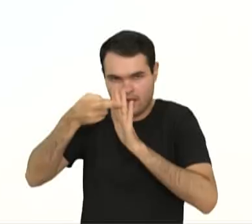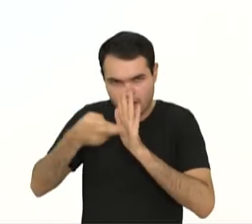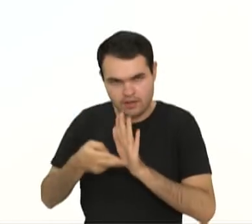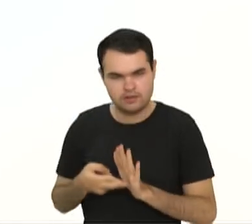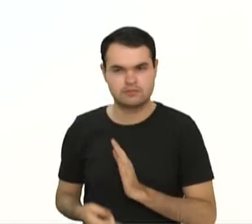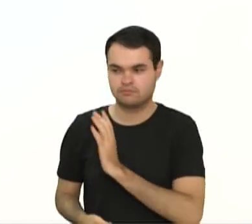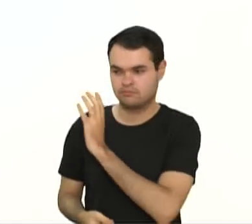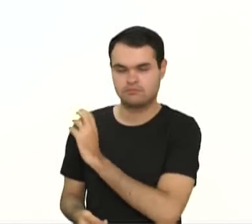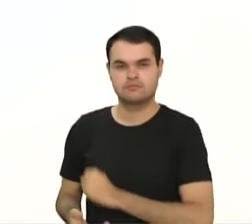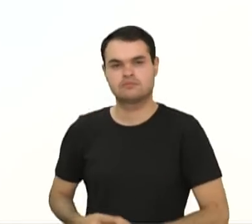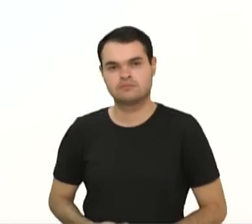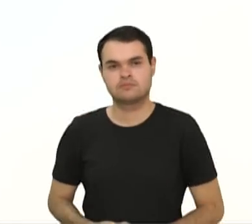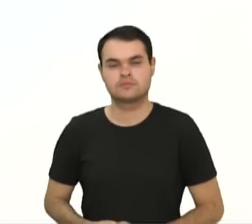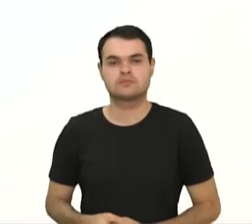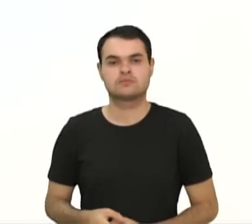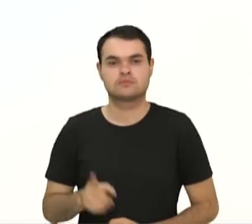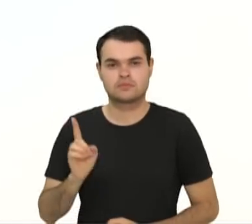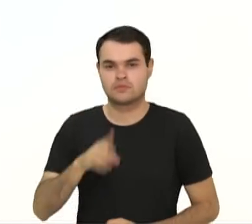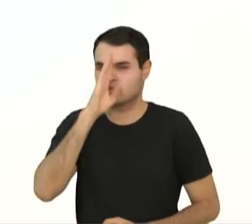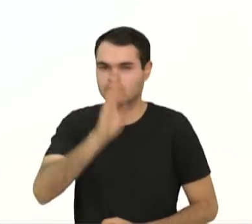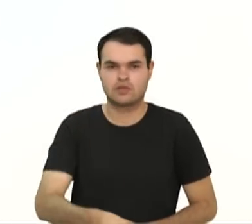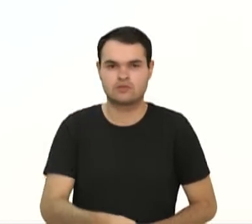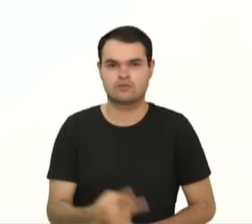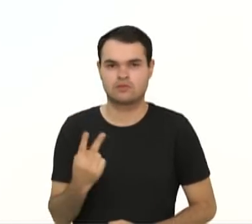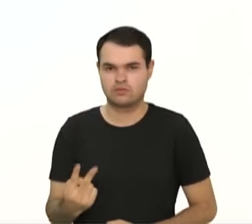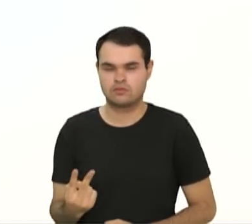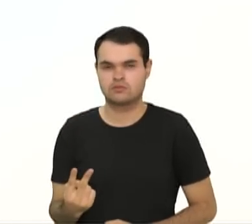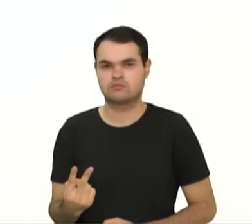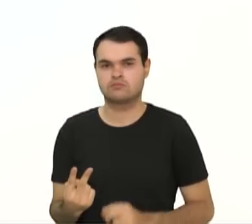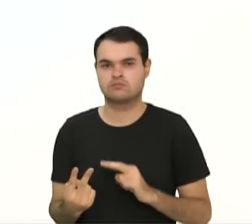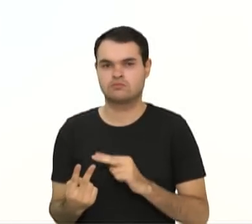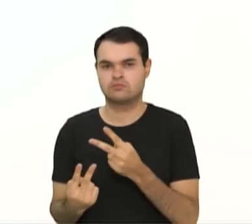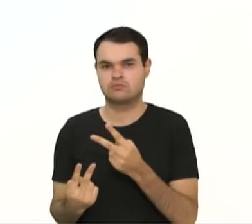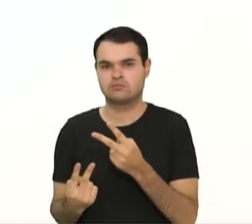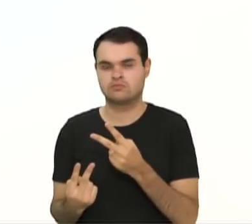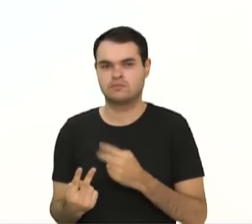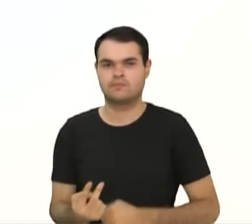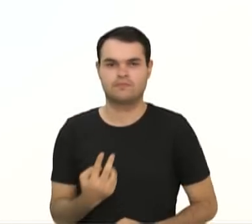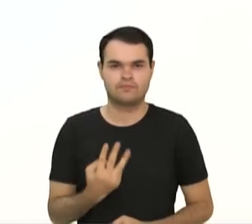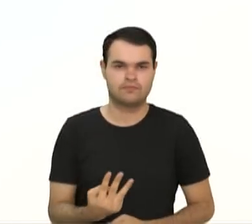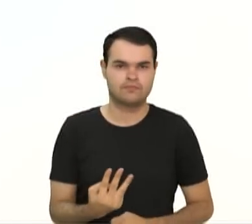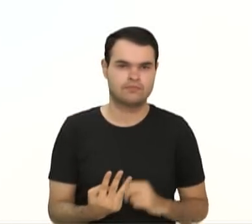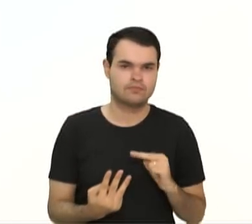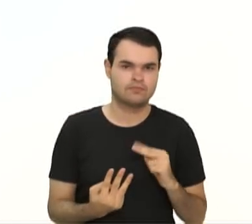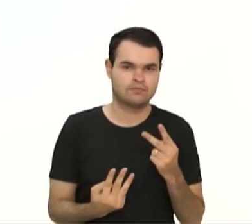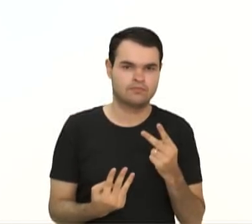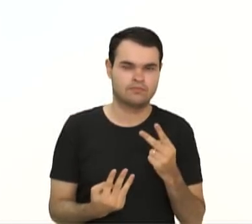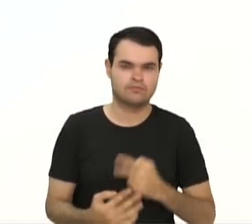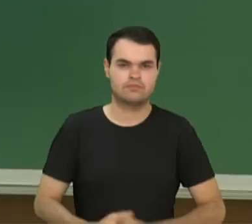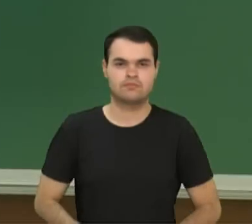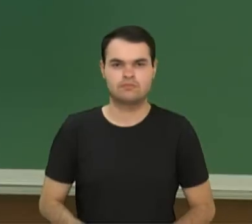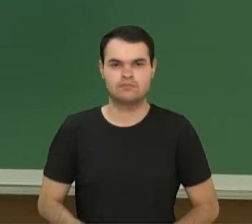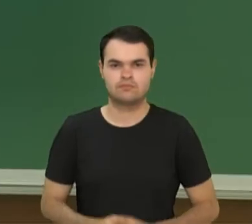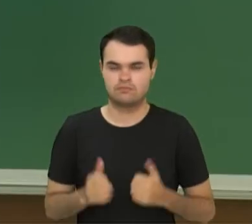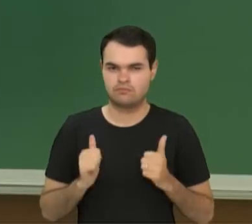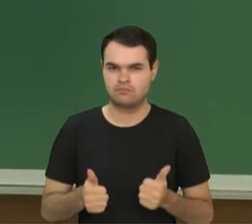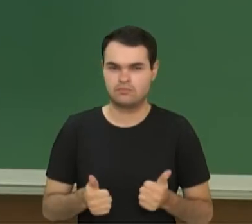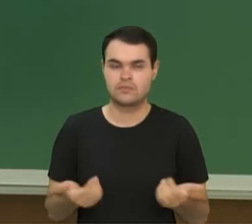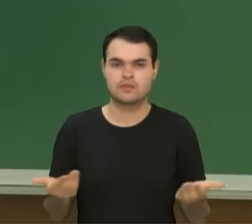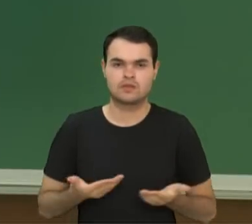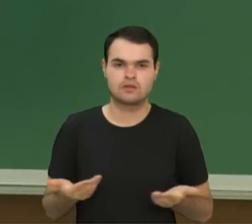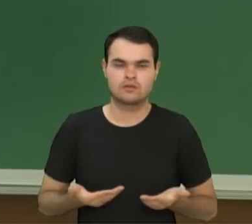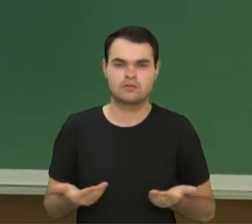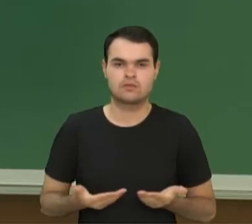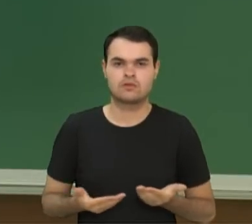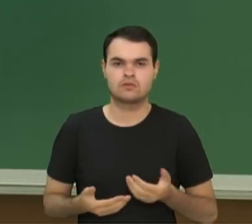propriedade dessa daqui, ficaria, ó, direto, ó, 2 elevado ao quadrado, 3 elevado ao quadrado. Tranquilo? E agora